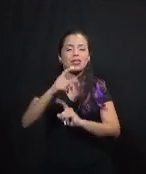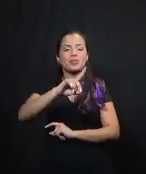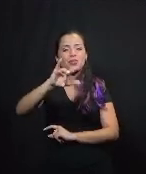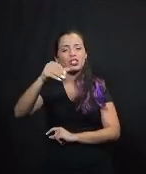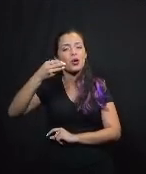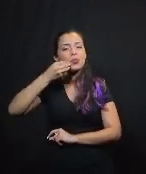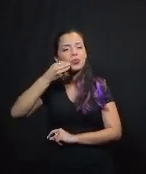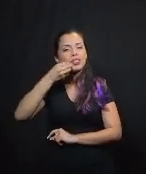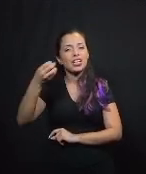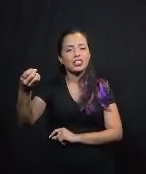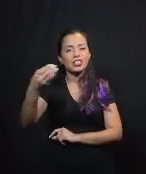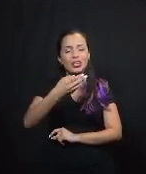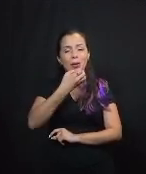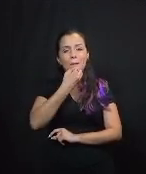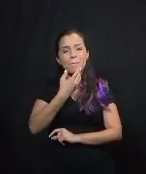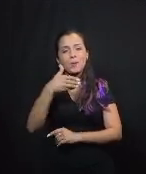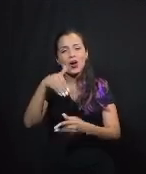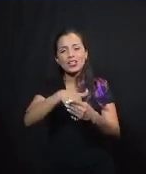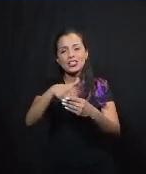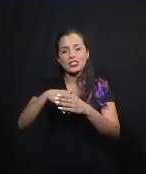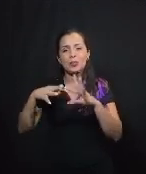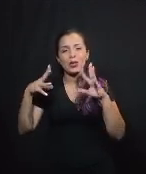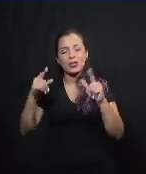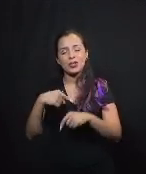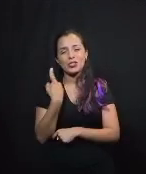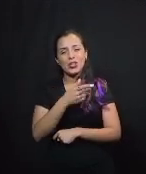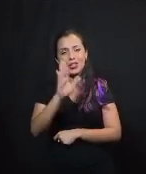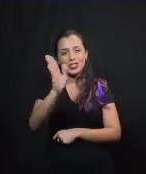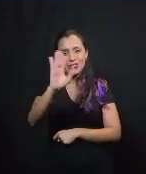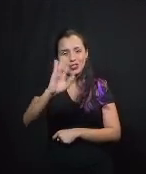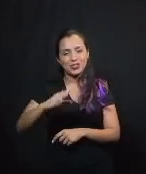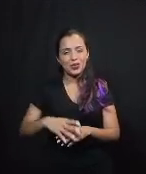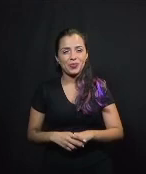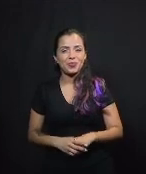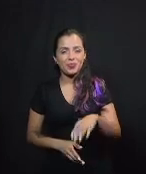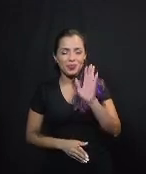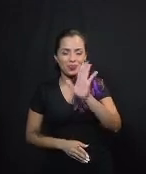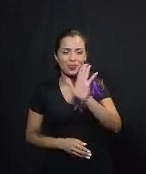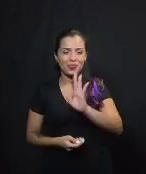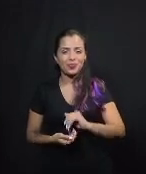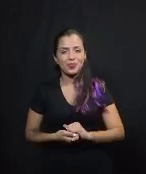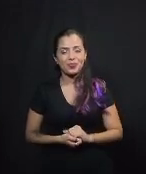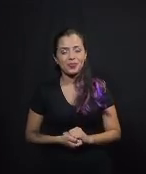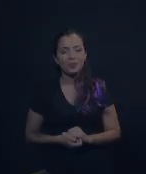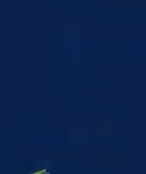oportunidade. Uma boa eleição para todos nós. Tchau, tchau. Tá bom. Tchau, tchau.